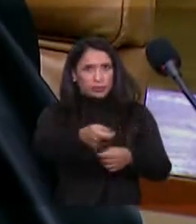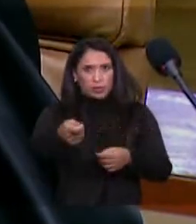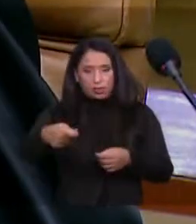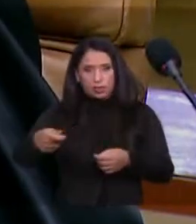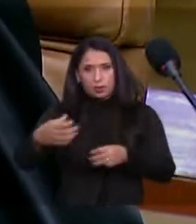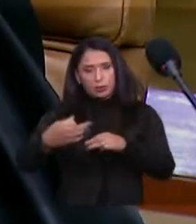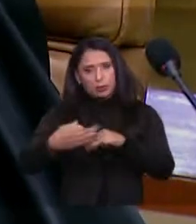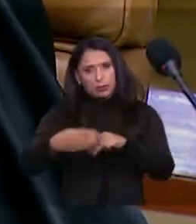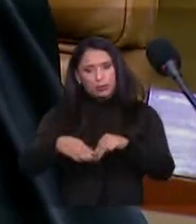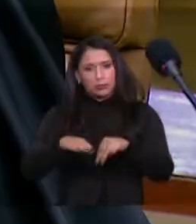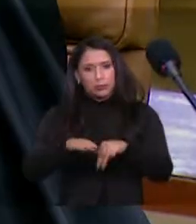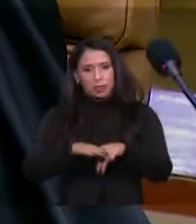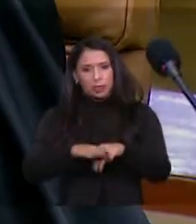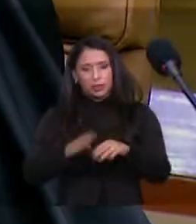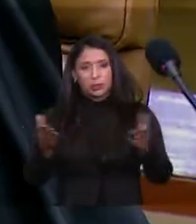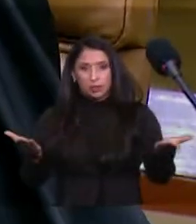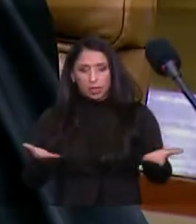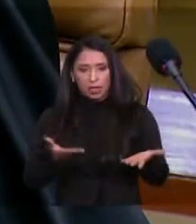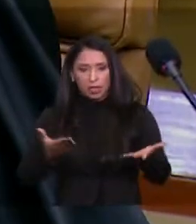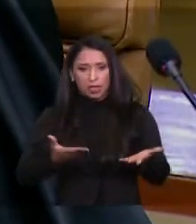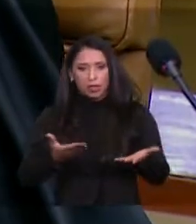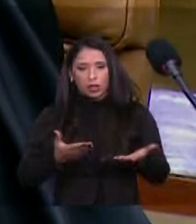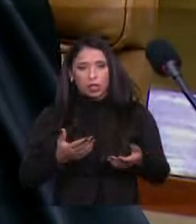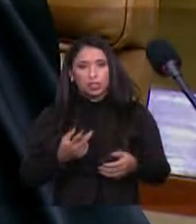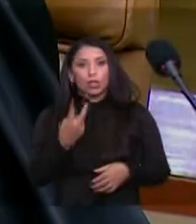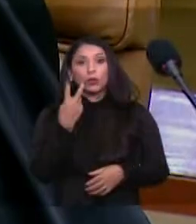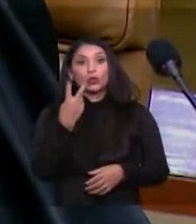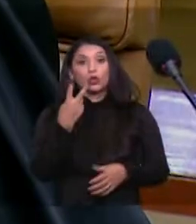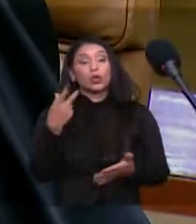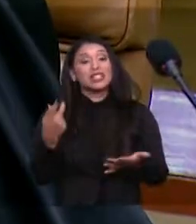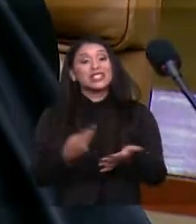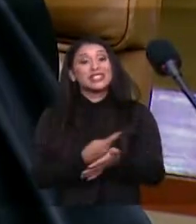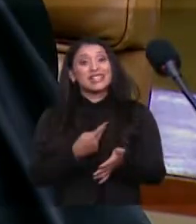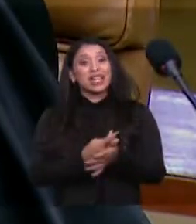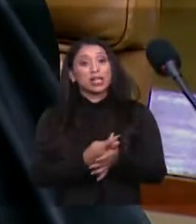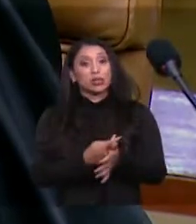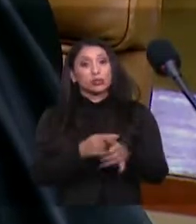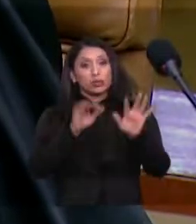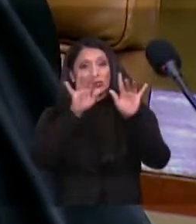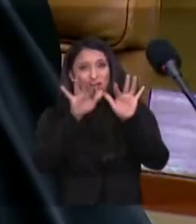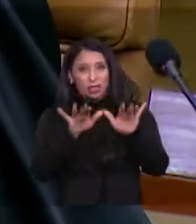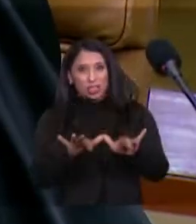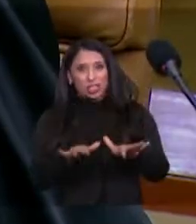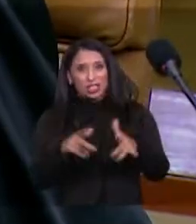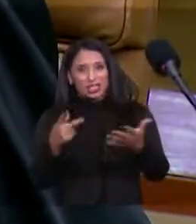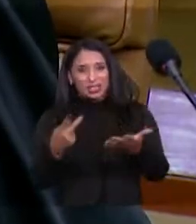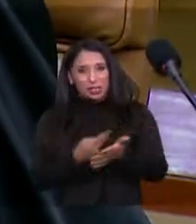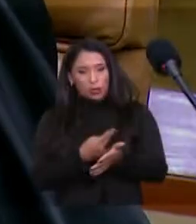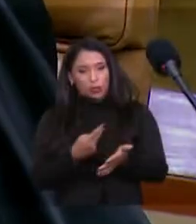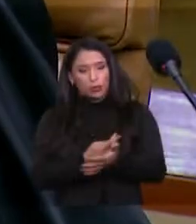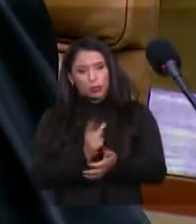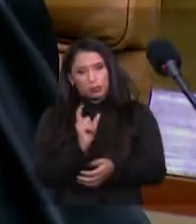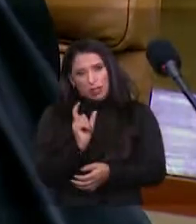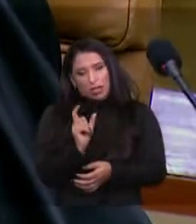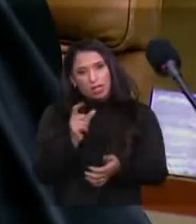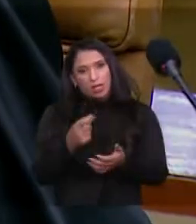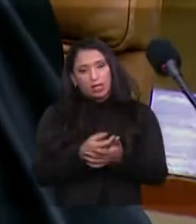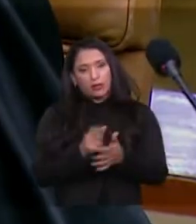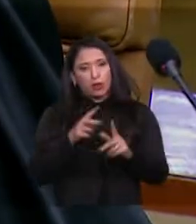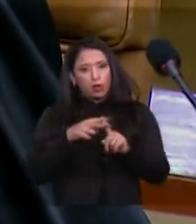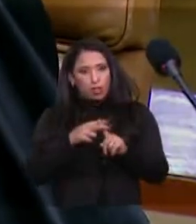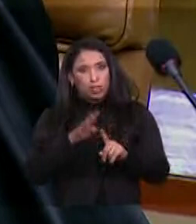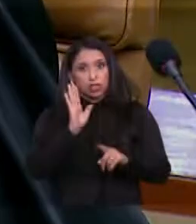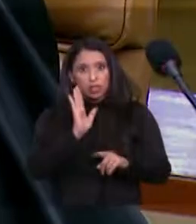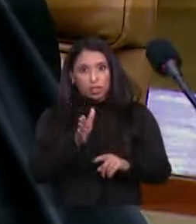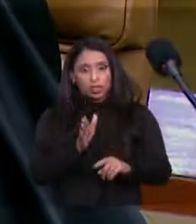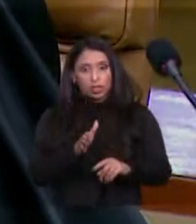excelências numa versão atualizada esse que havia dois erros de digitação que eu corrigi eles passei nesse